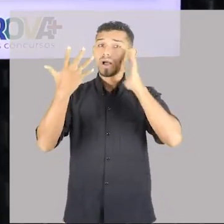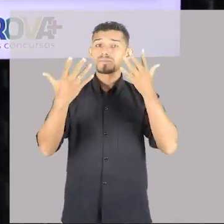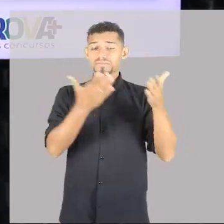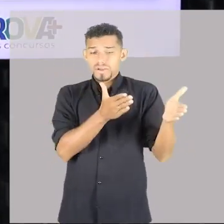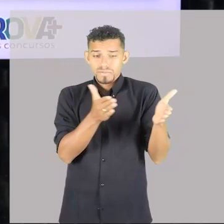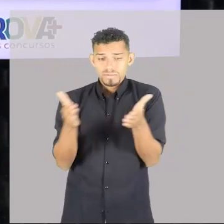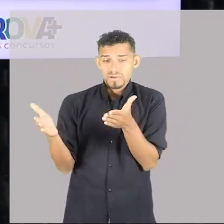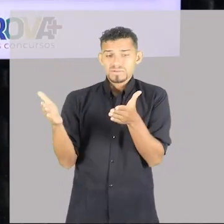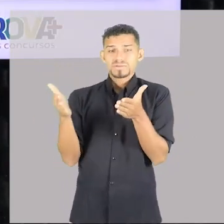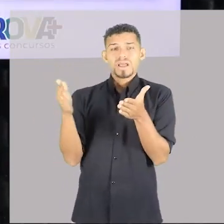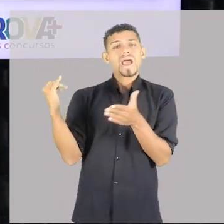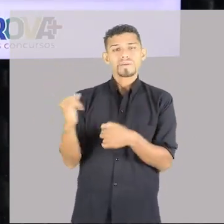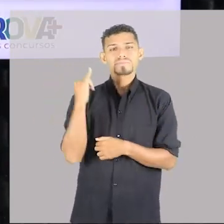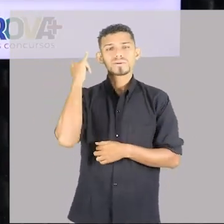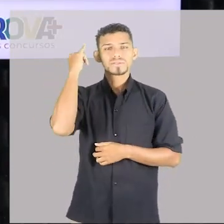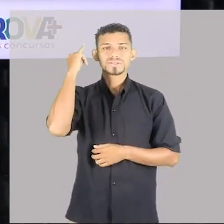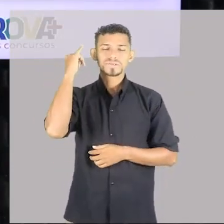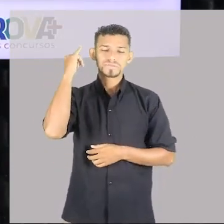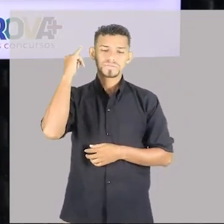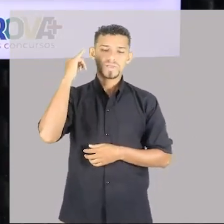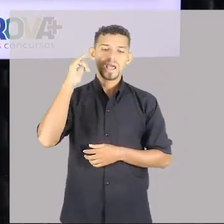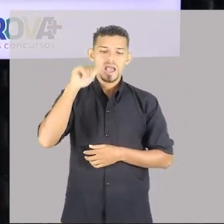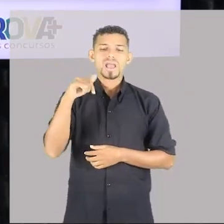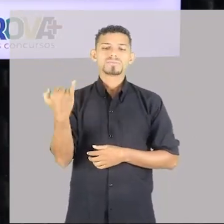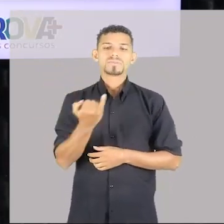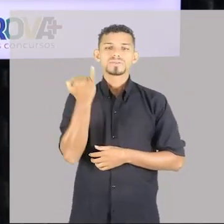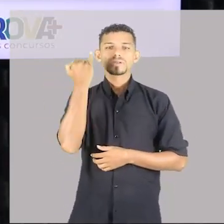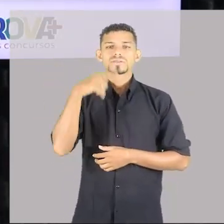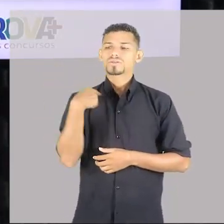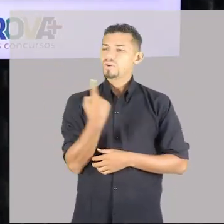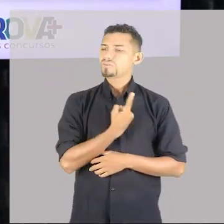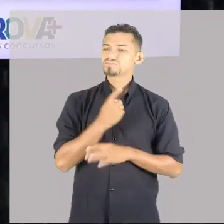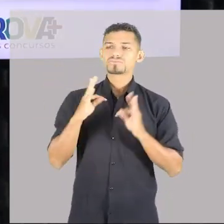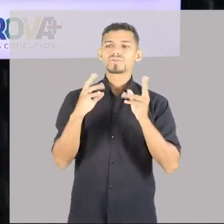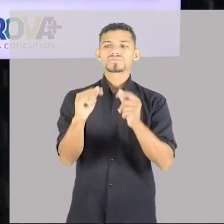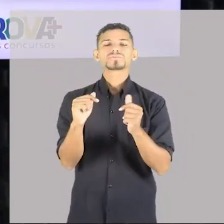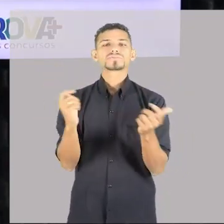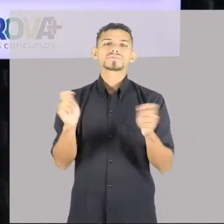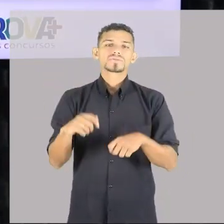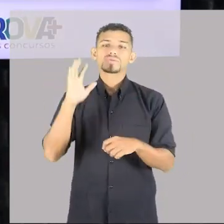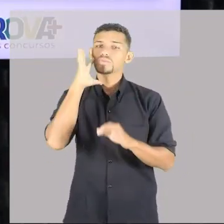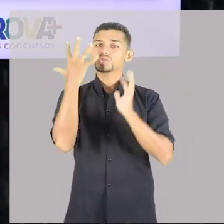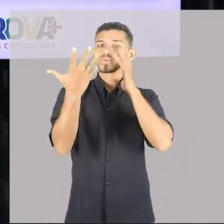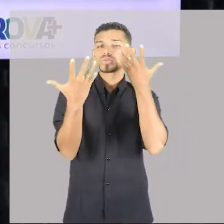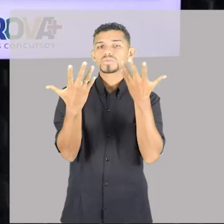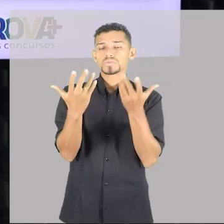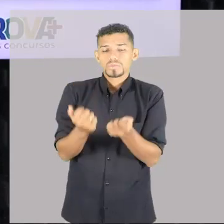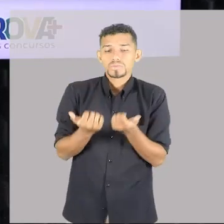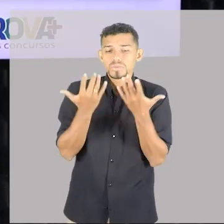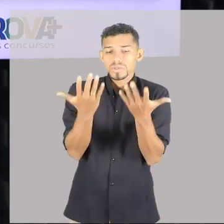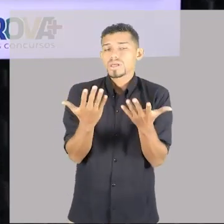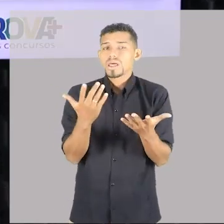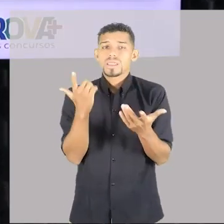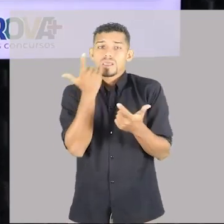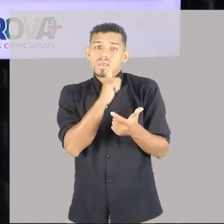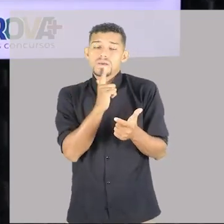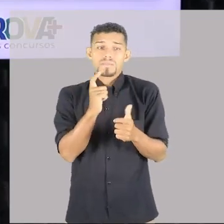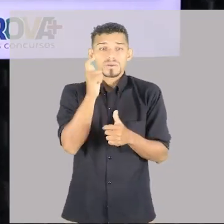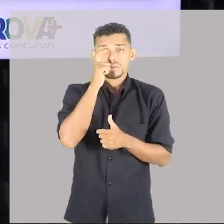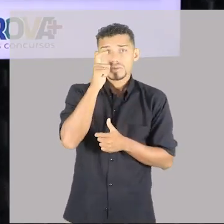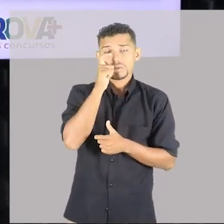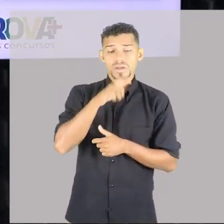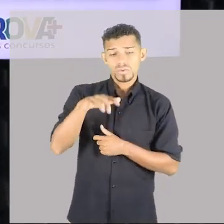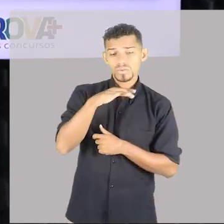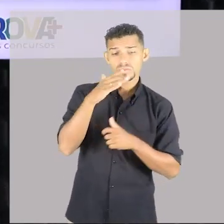fases e que é extremamente importante para que todos nós estamos eventualmente suscetíveis a ser parte interessada em